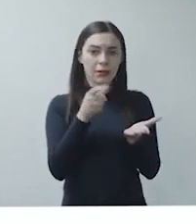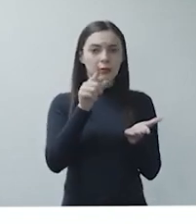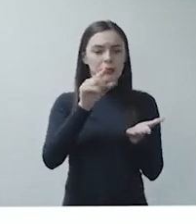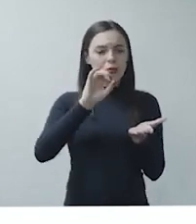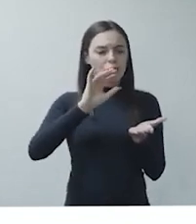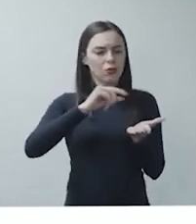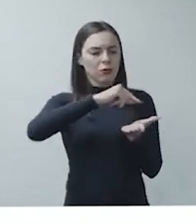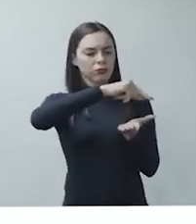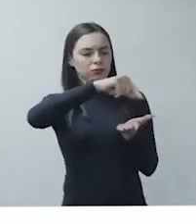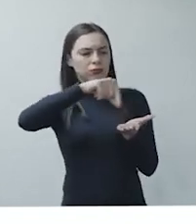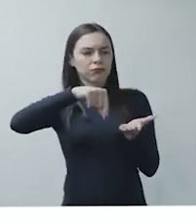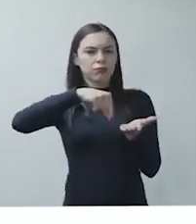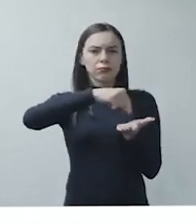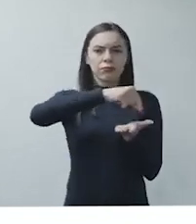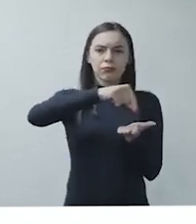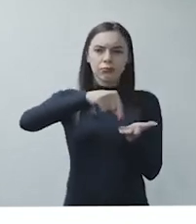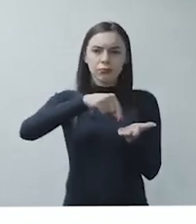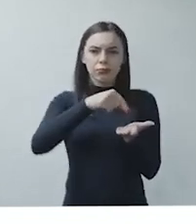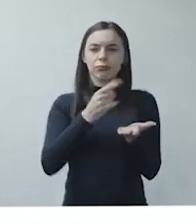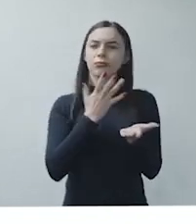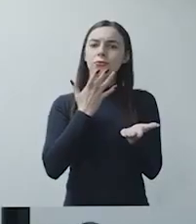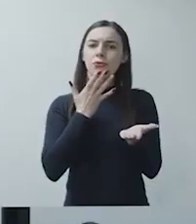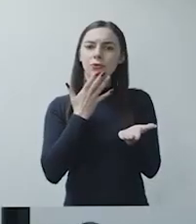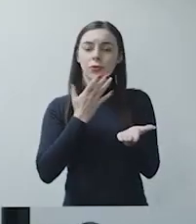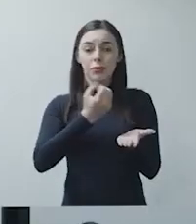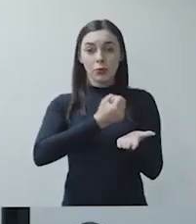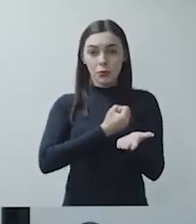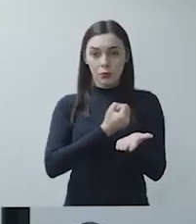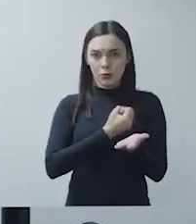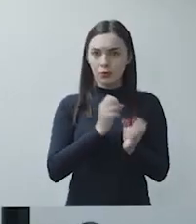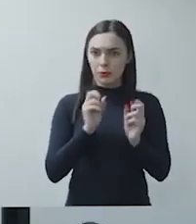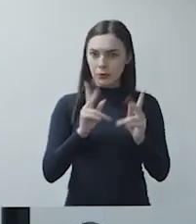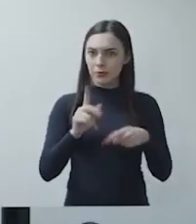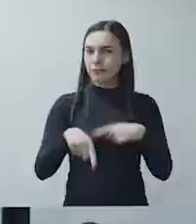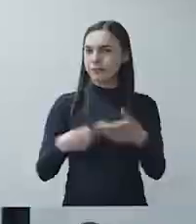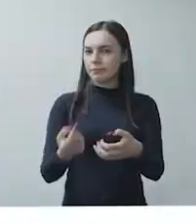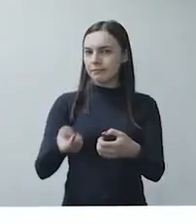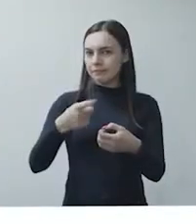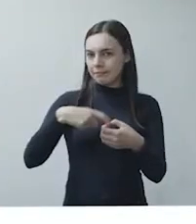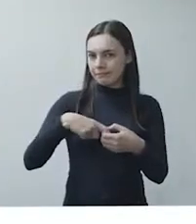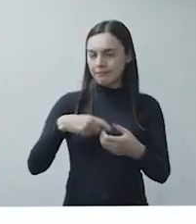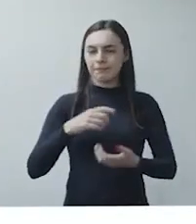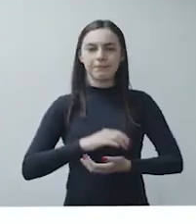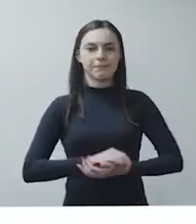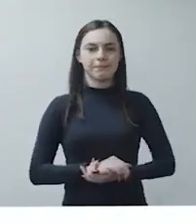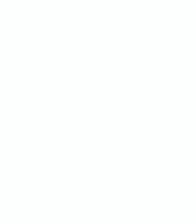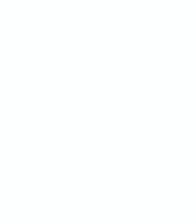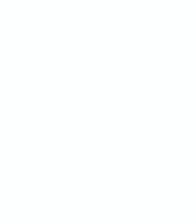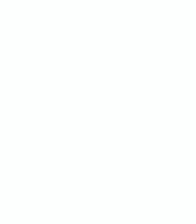apenas façam os círculos com a numeração e nós já retornaremos.